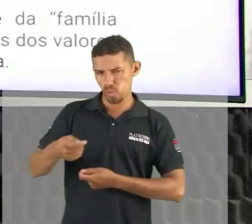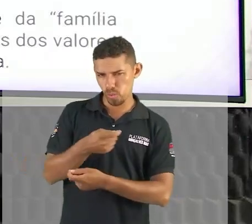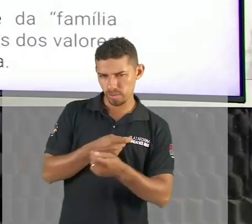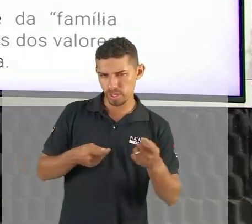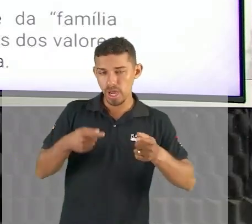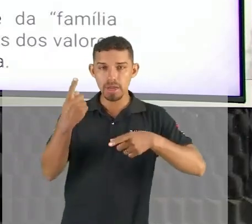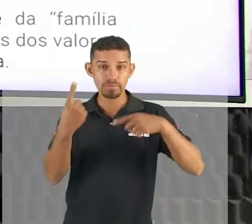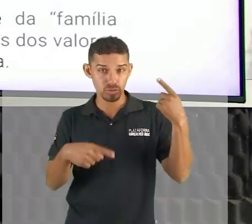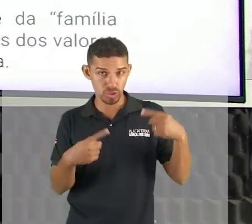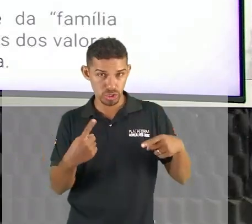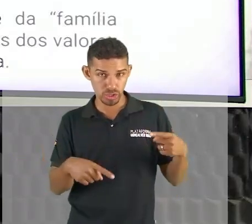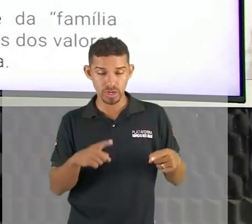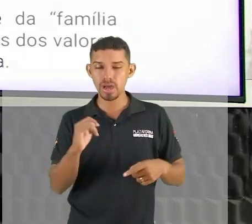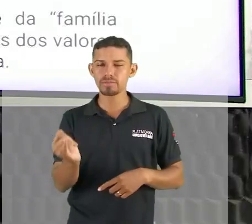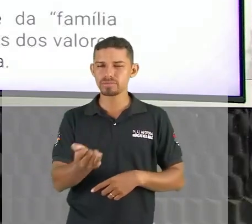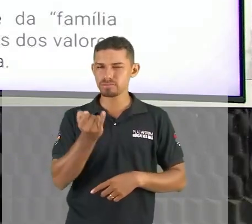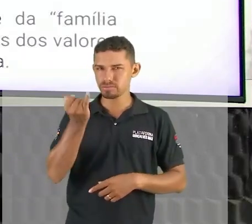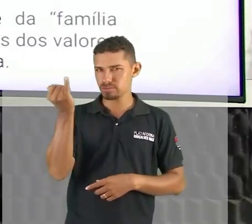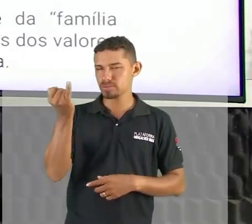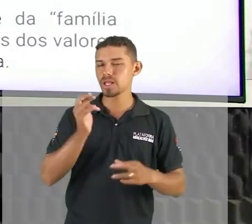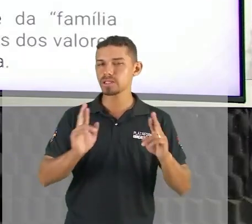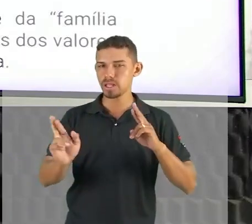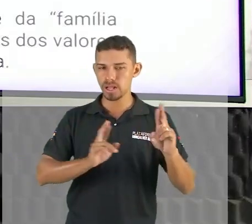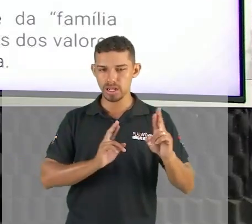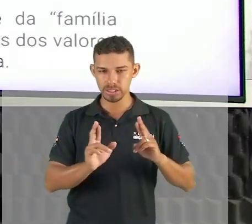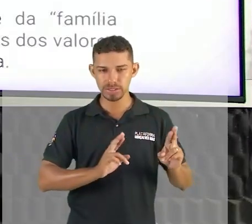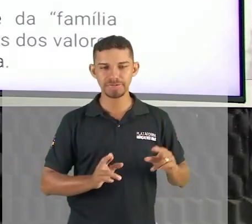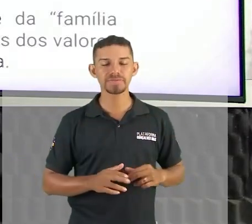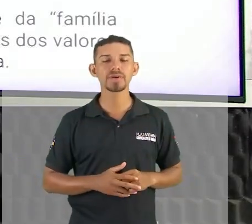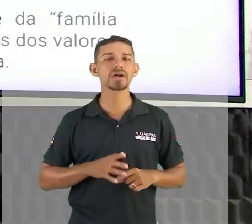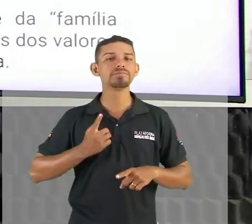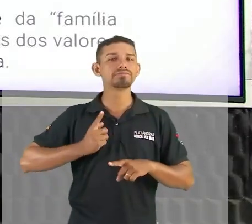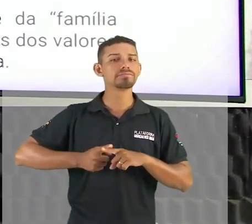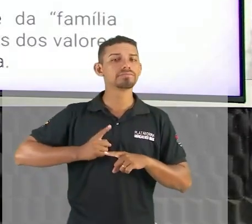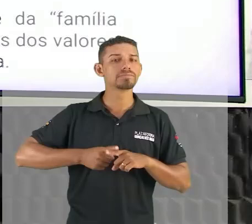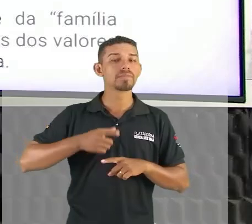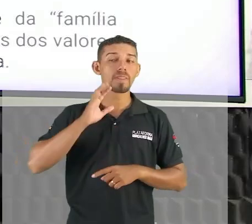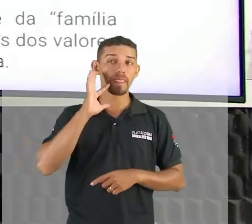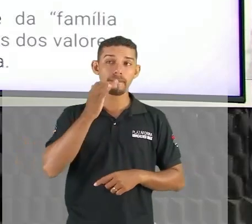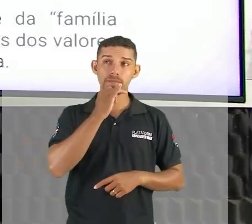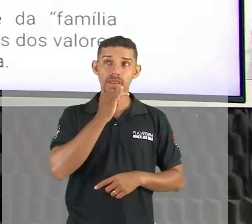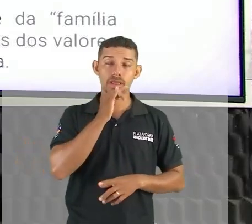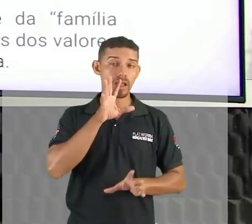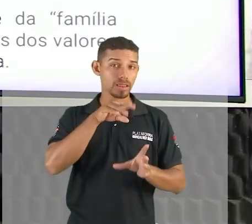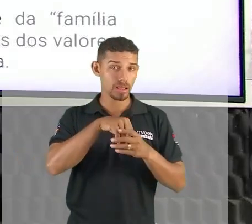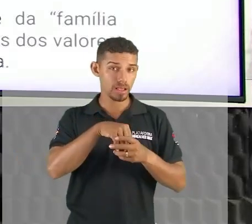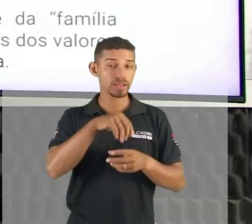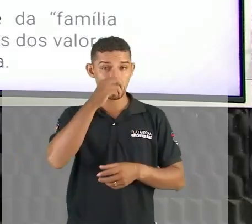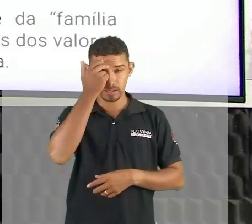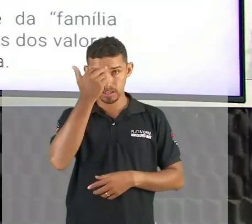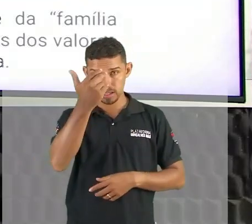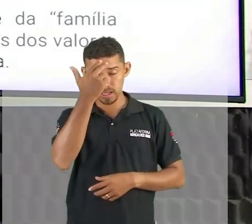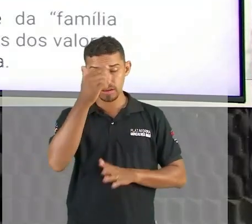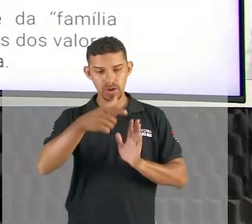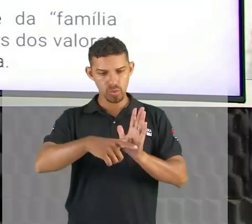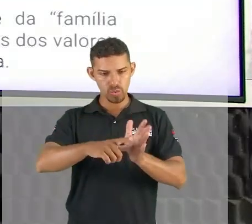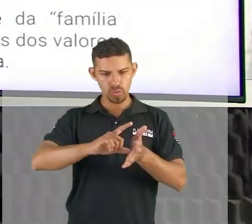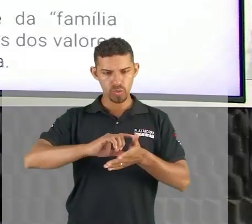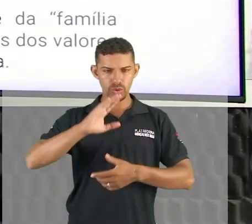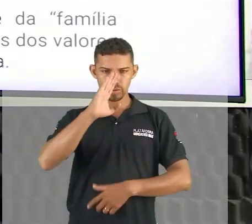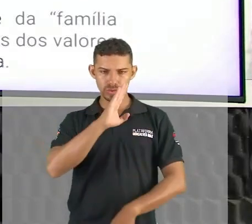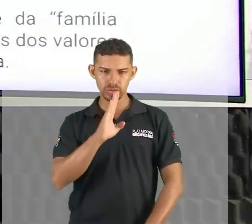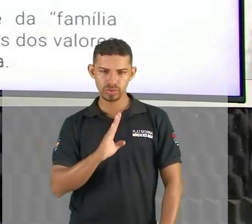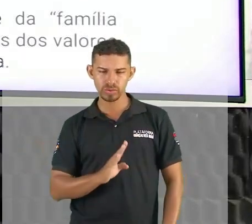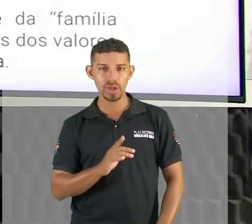e política, né? É importante fazer essa relação, gente. Até porque, dentro dessa história mais recente do